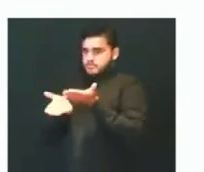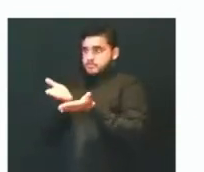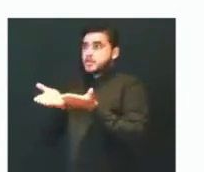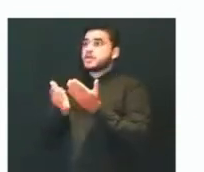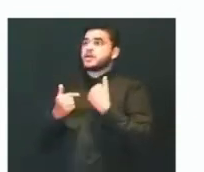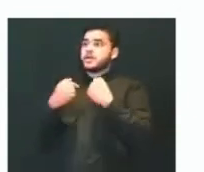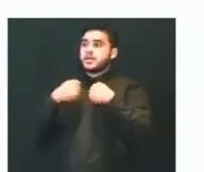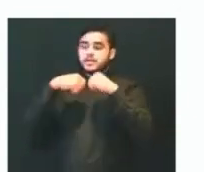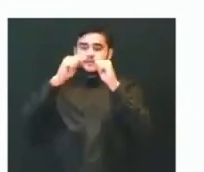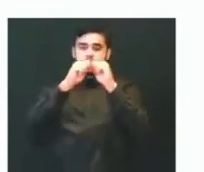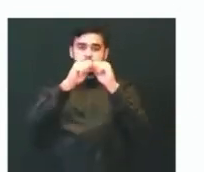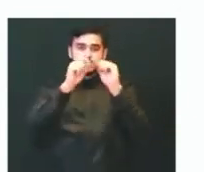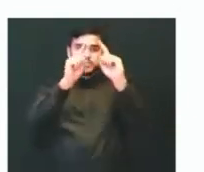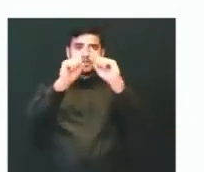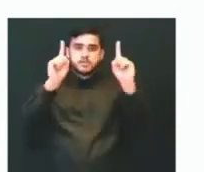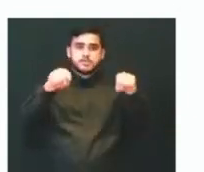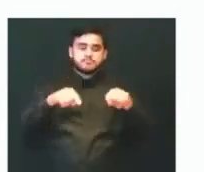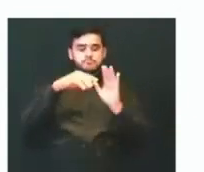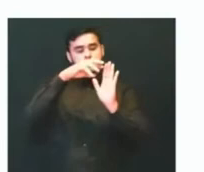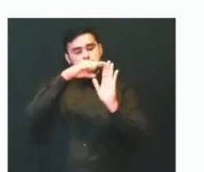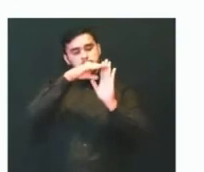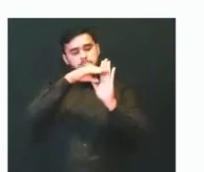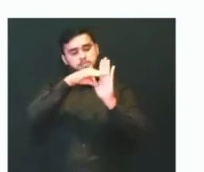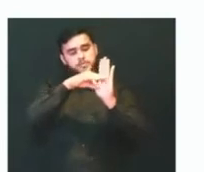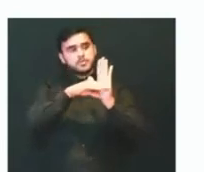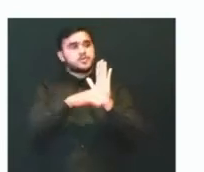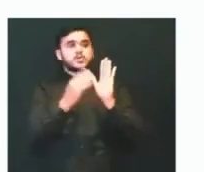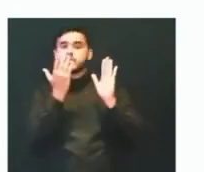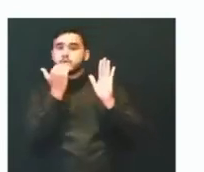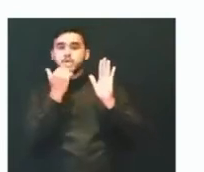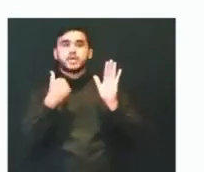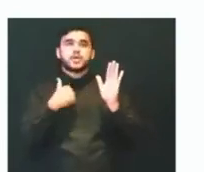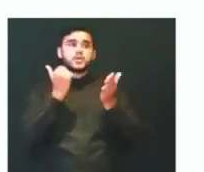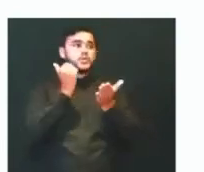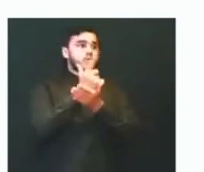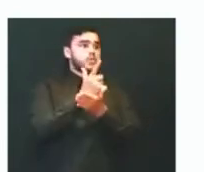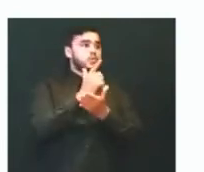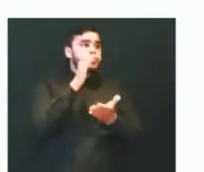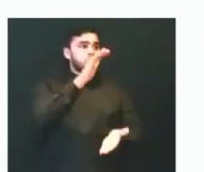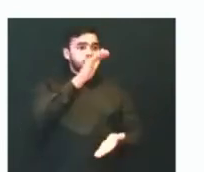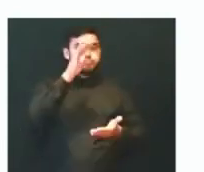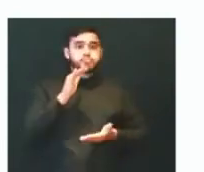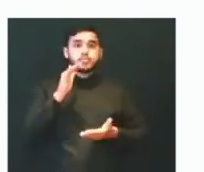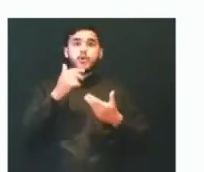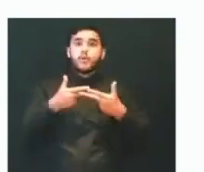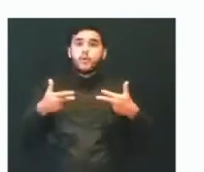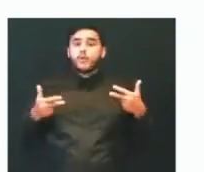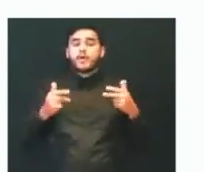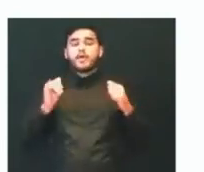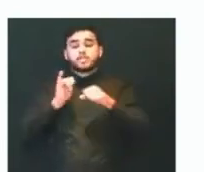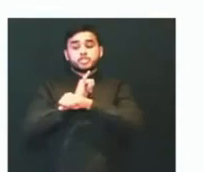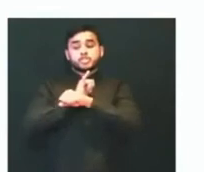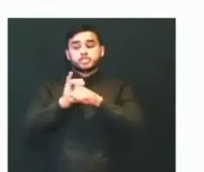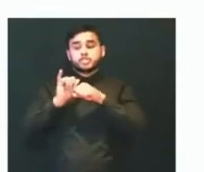o planejamento da refeição, ele que faz o supermercado, ele que faz a comida. Então, essas estratégias